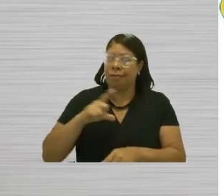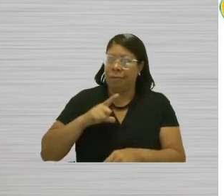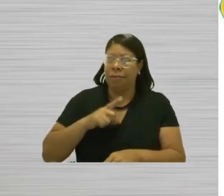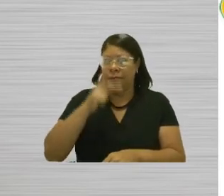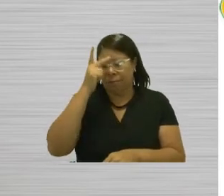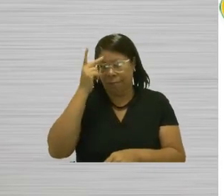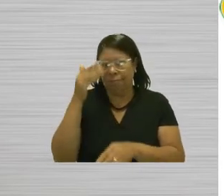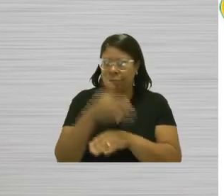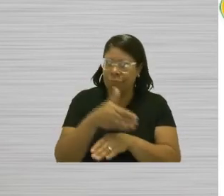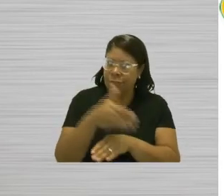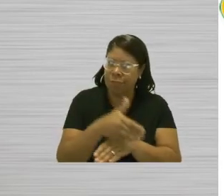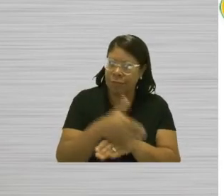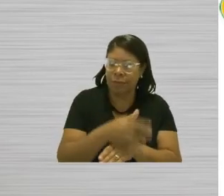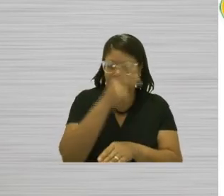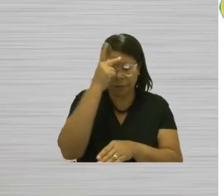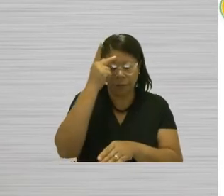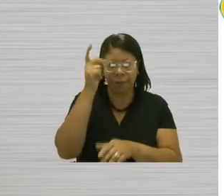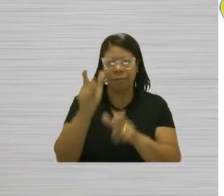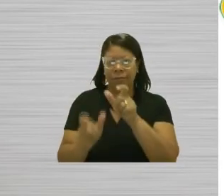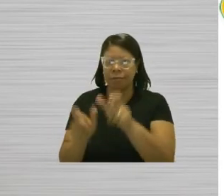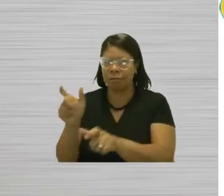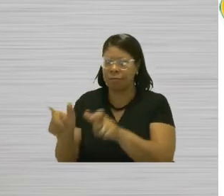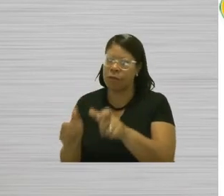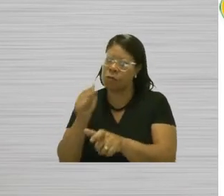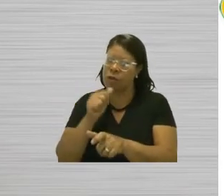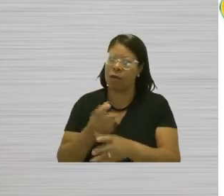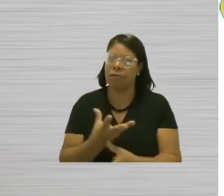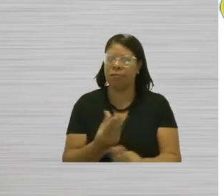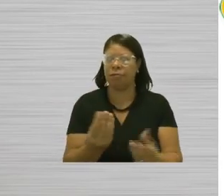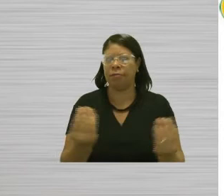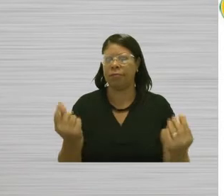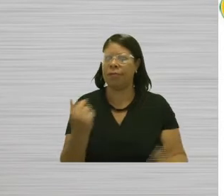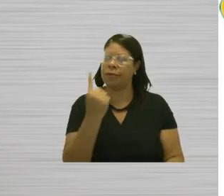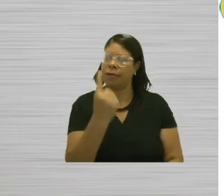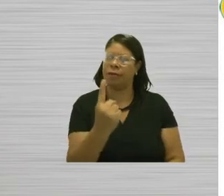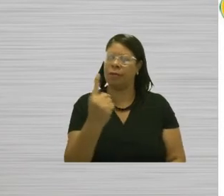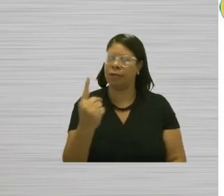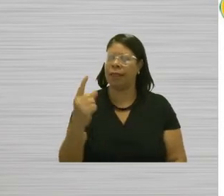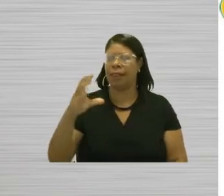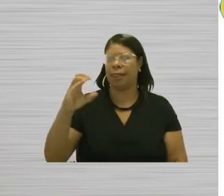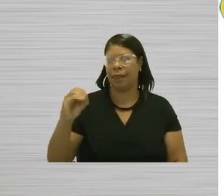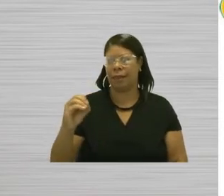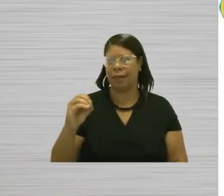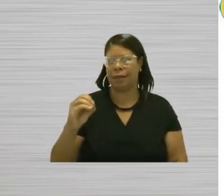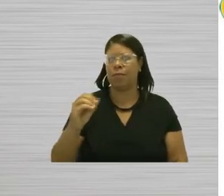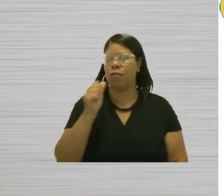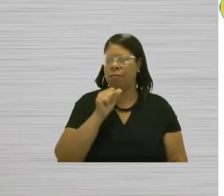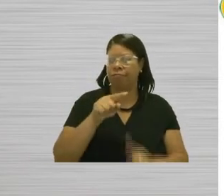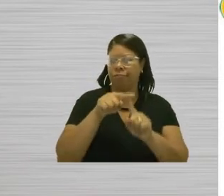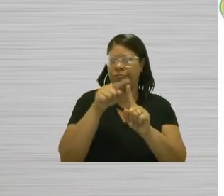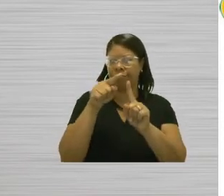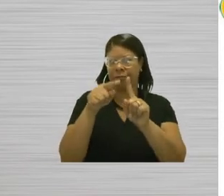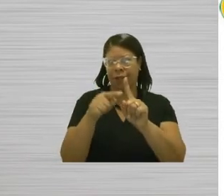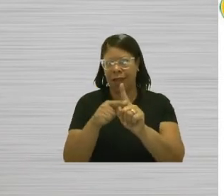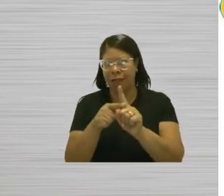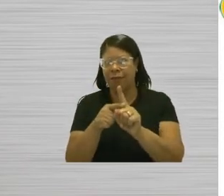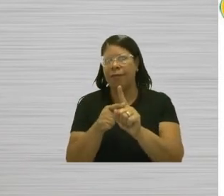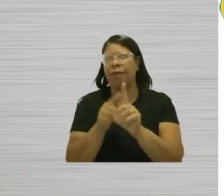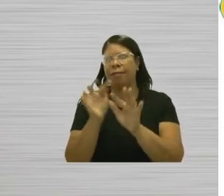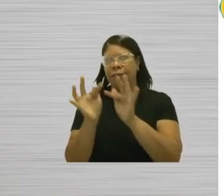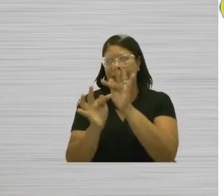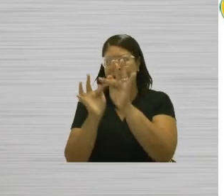o acompanhamento no terceiro quadrimestre de 110 gestantes de pré-natal de risco